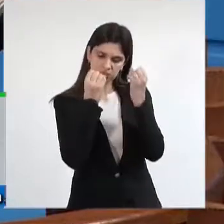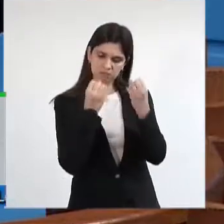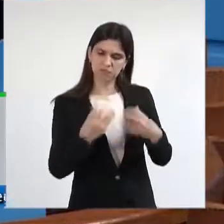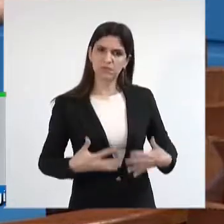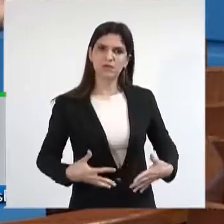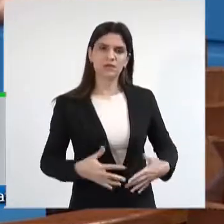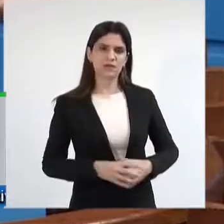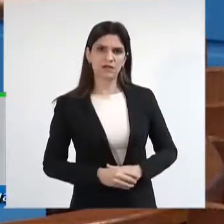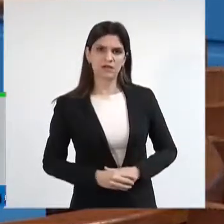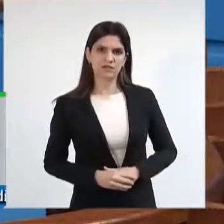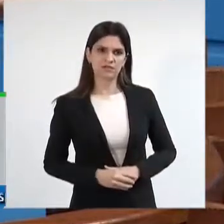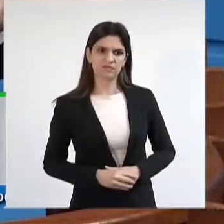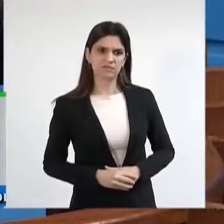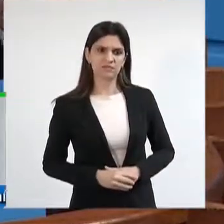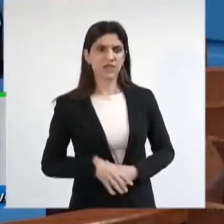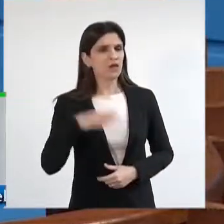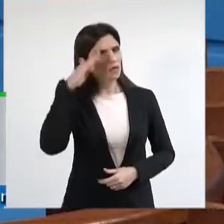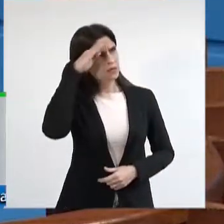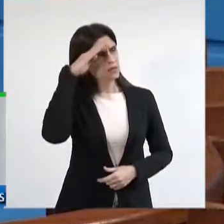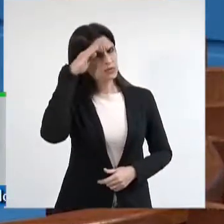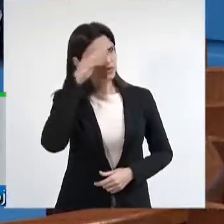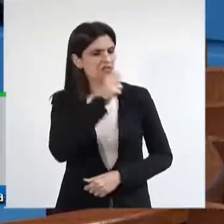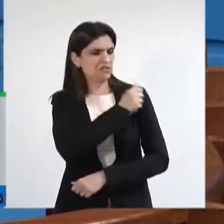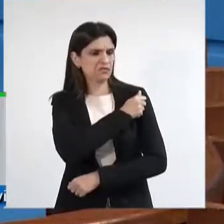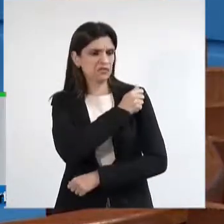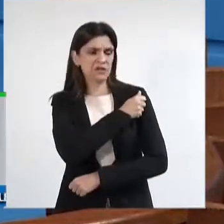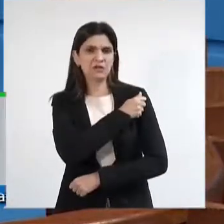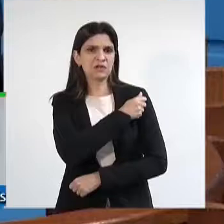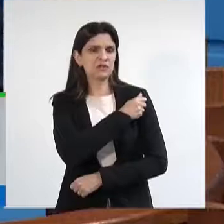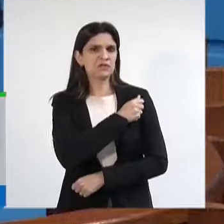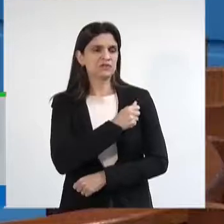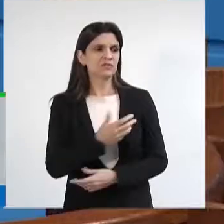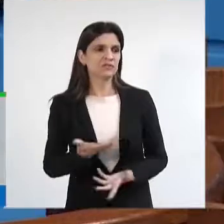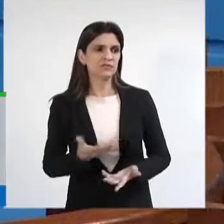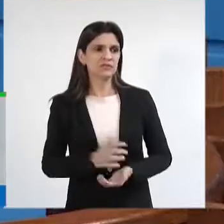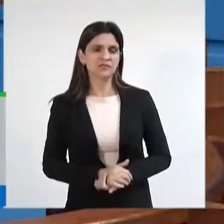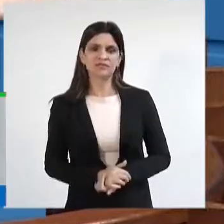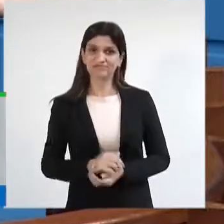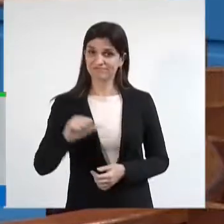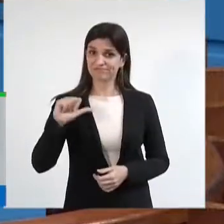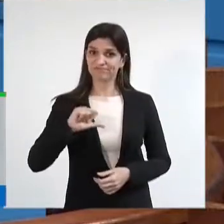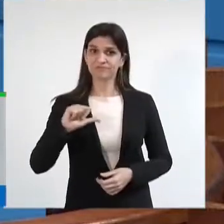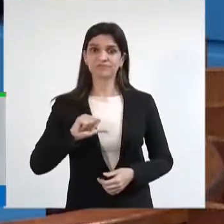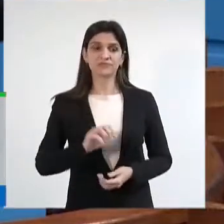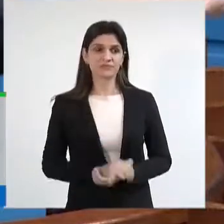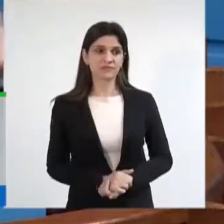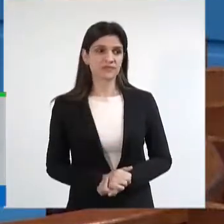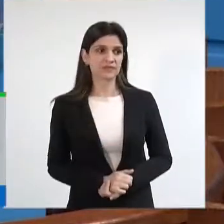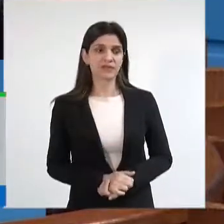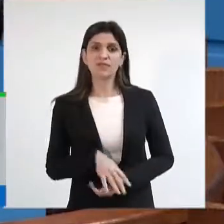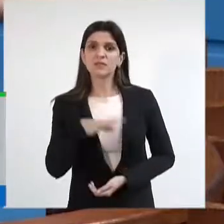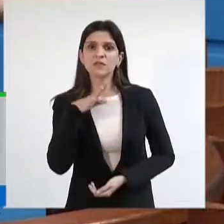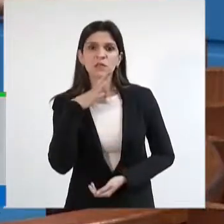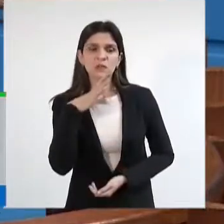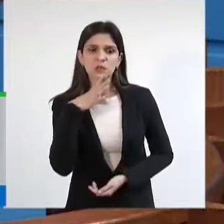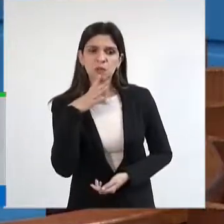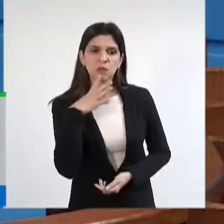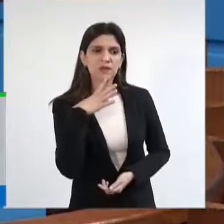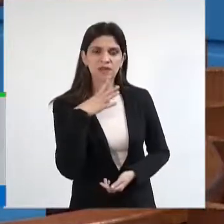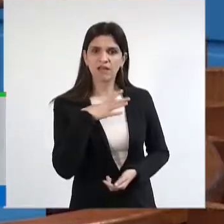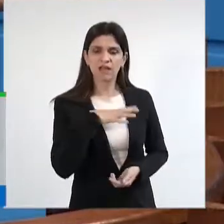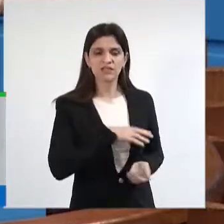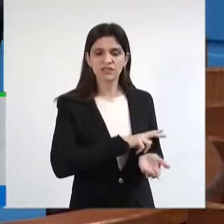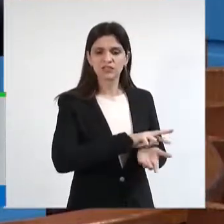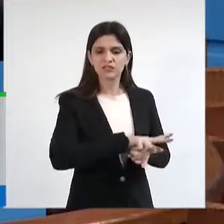não foi um bom aluno. Porque ele demonstra desconhecimento em muitas áreas, desconhecimento.